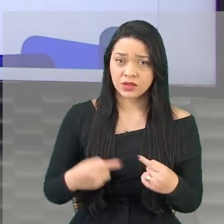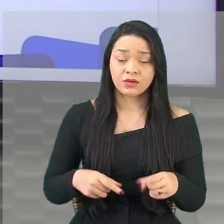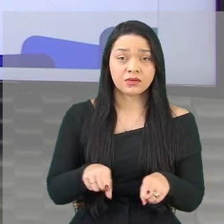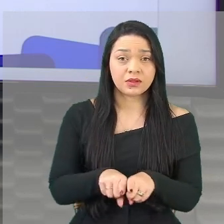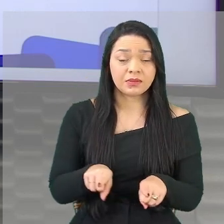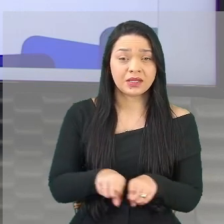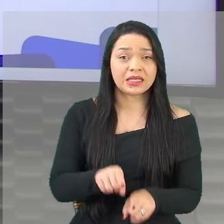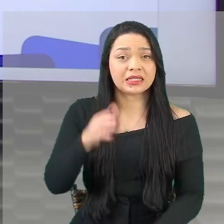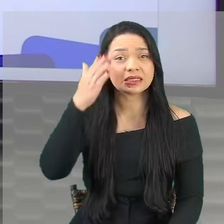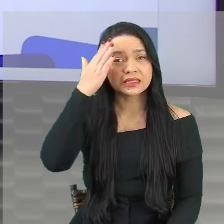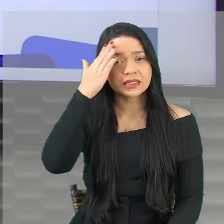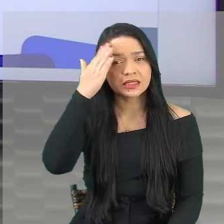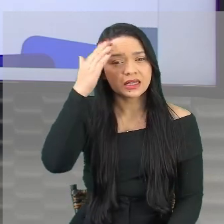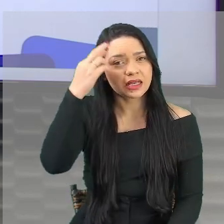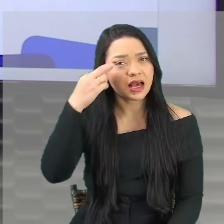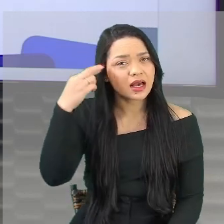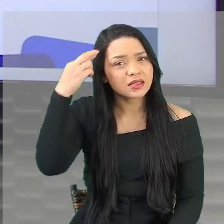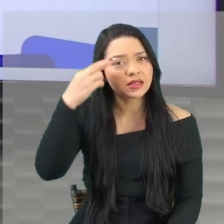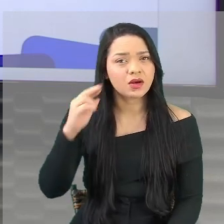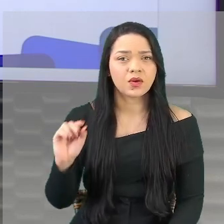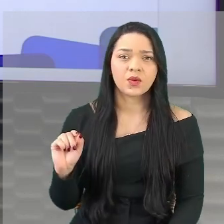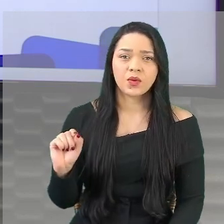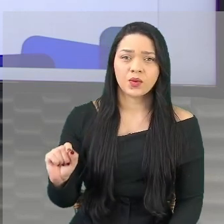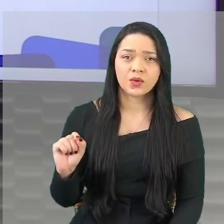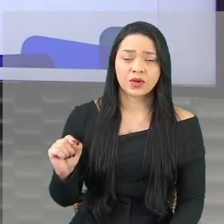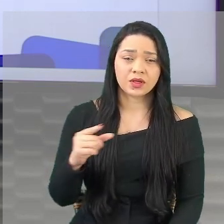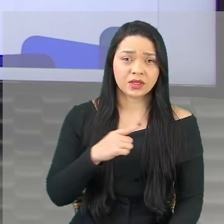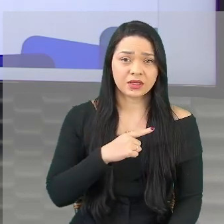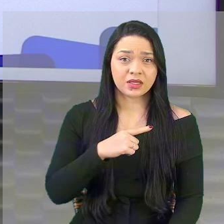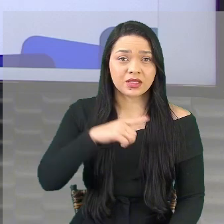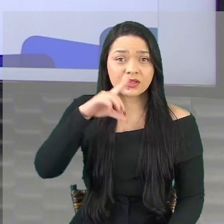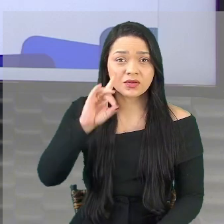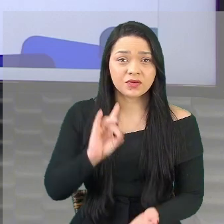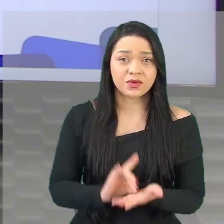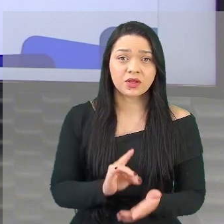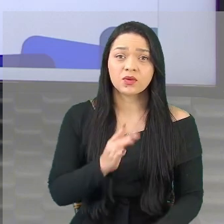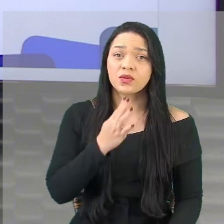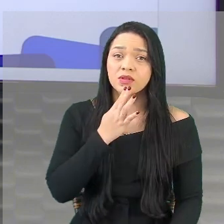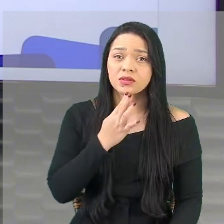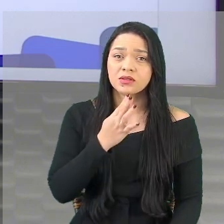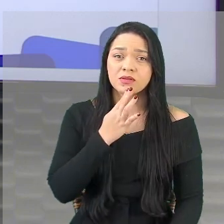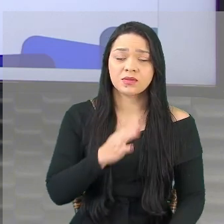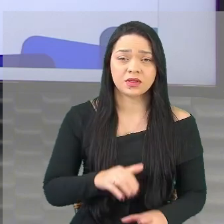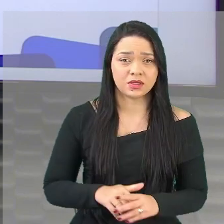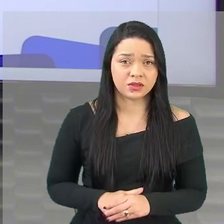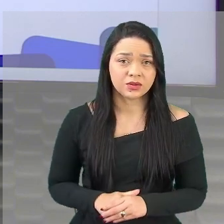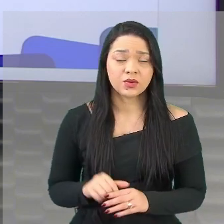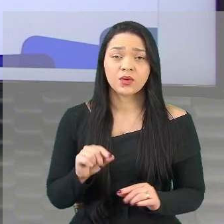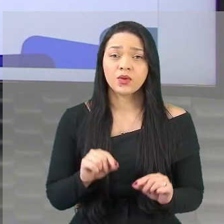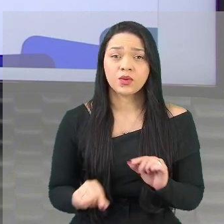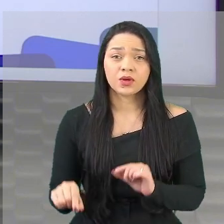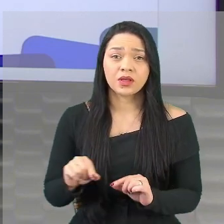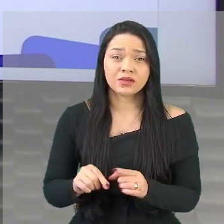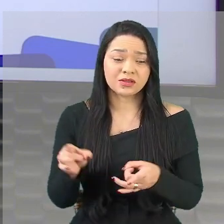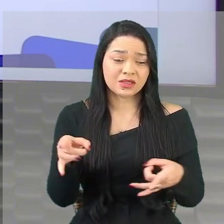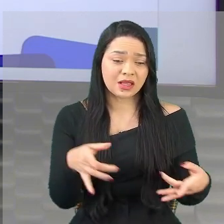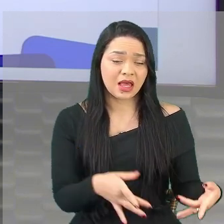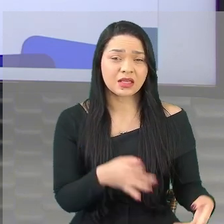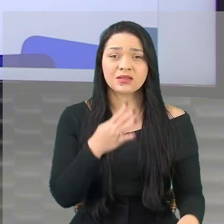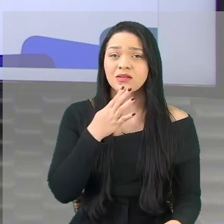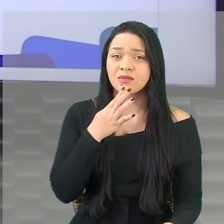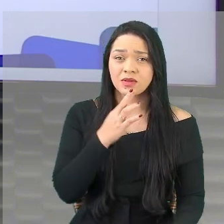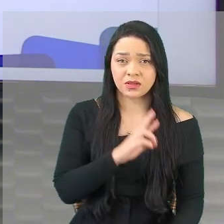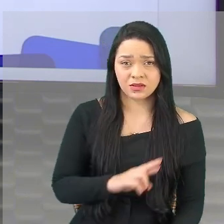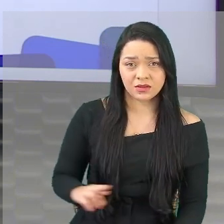que a razão e ela que traria, de fato, o conhecimento, deixando de lado esse conhecimento